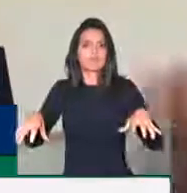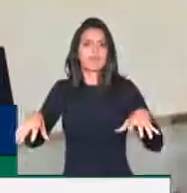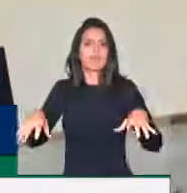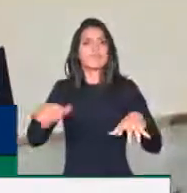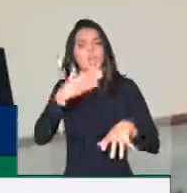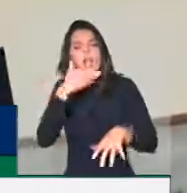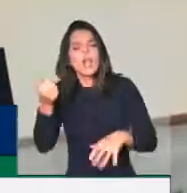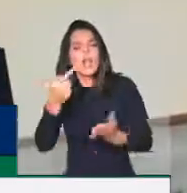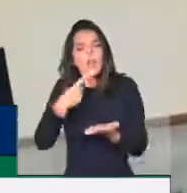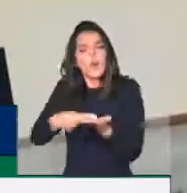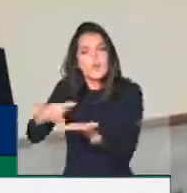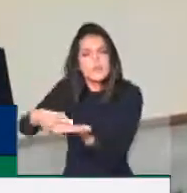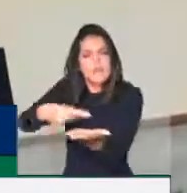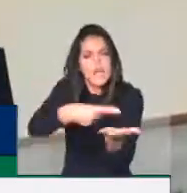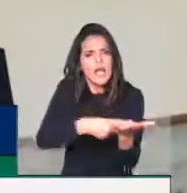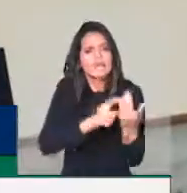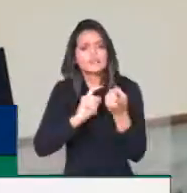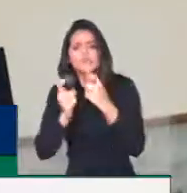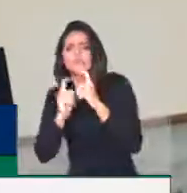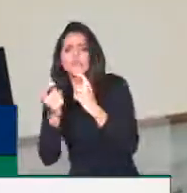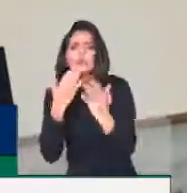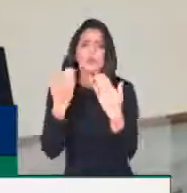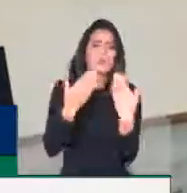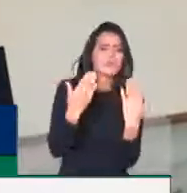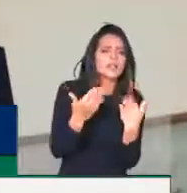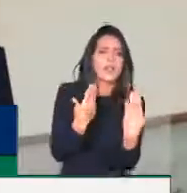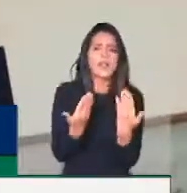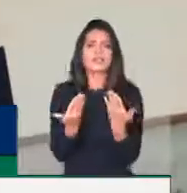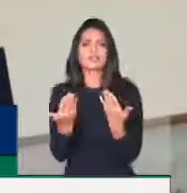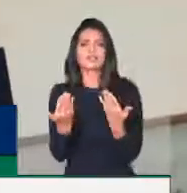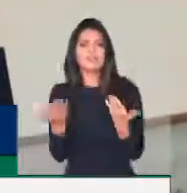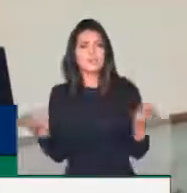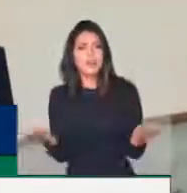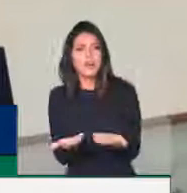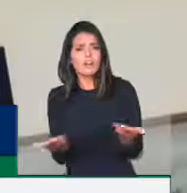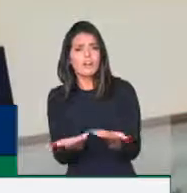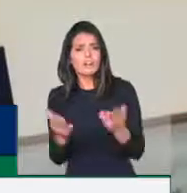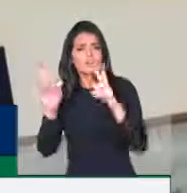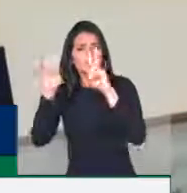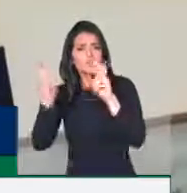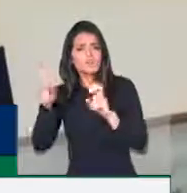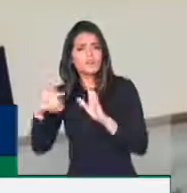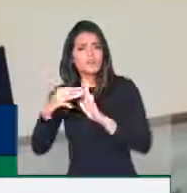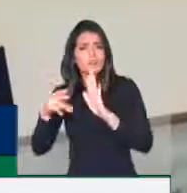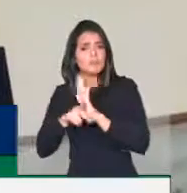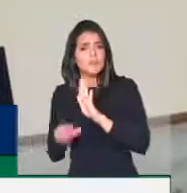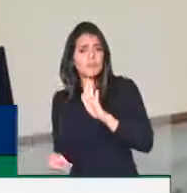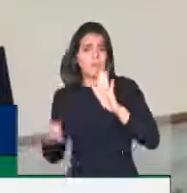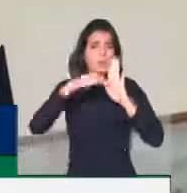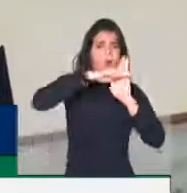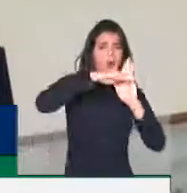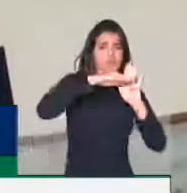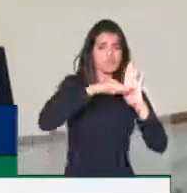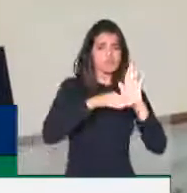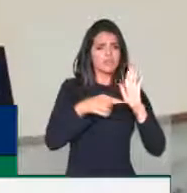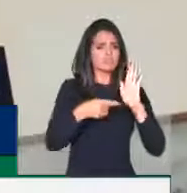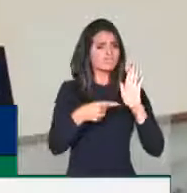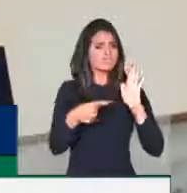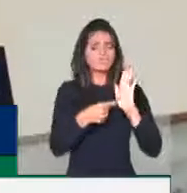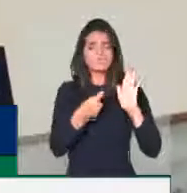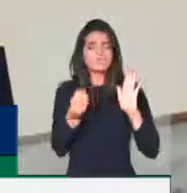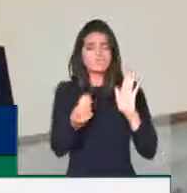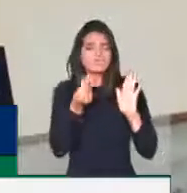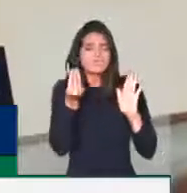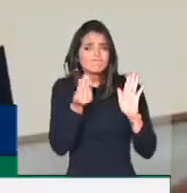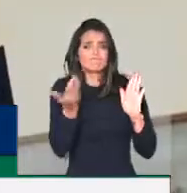acordadas, combinadas, conversadas, trazer à pauta uma medida que dificilmente será votada no Senado,